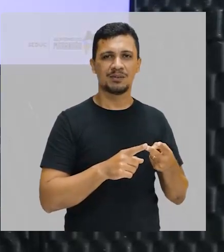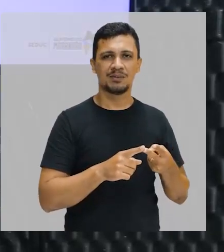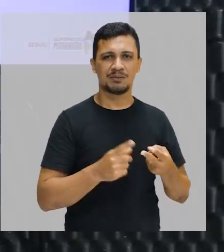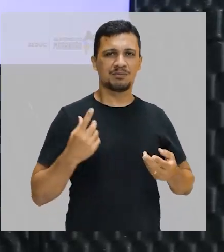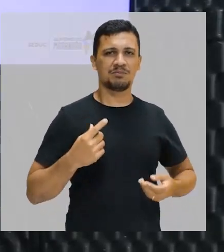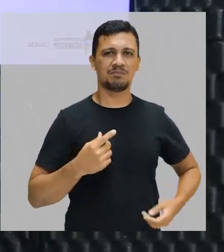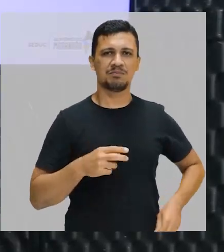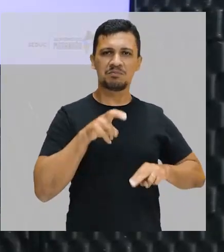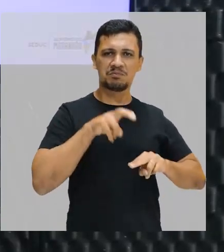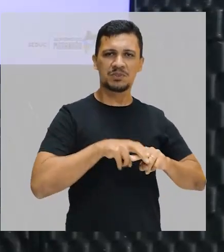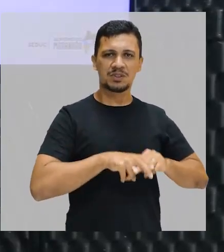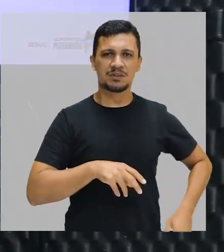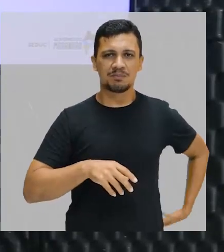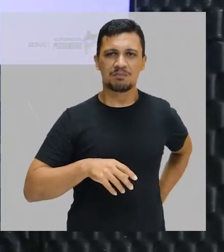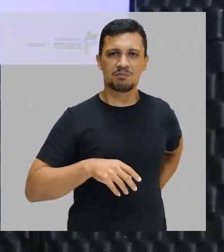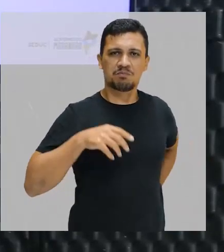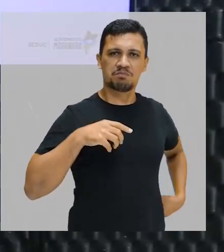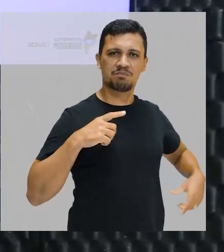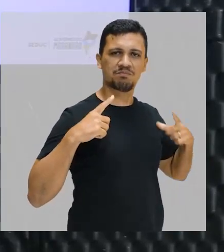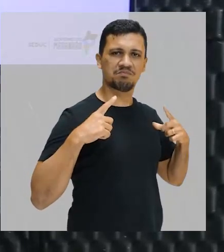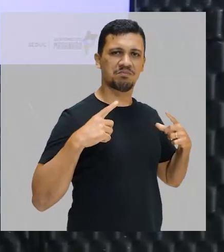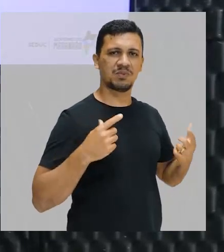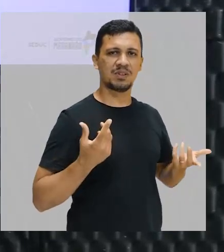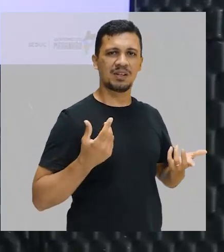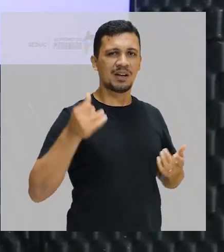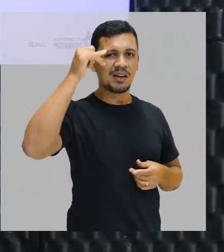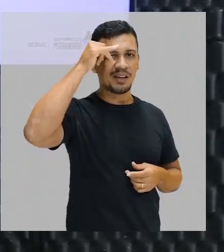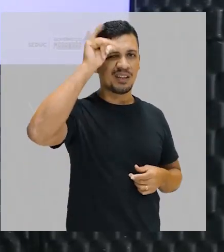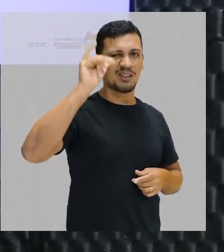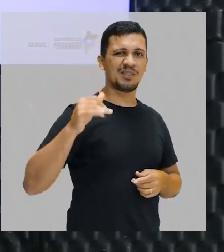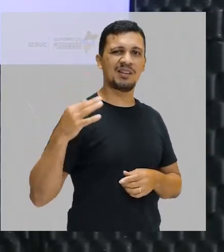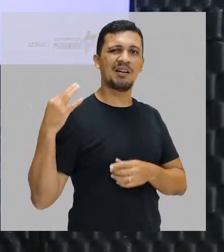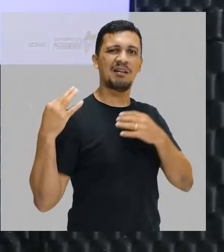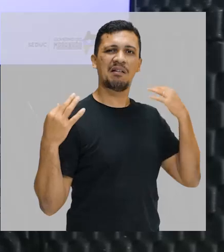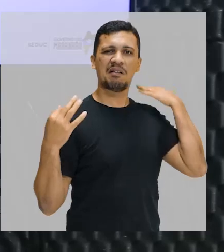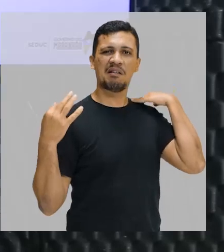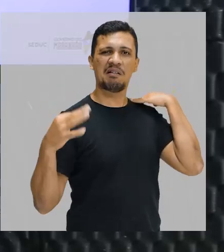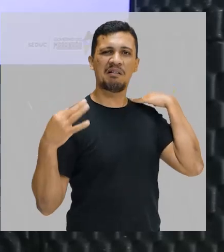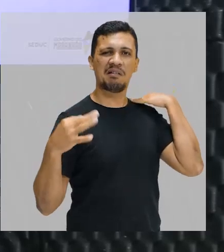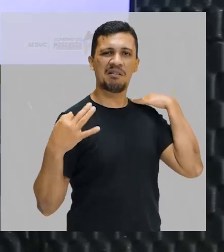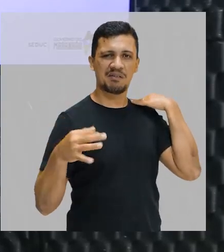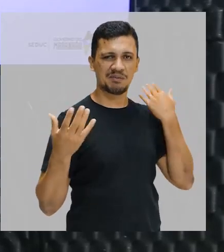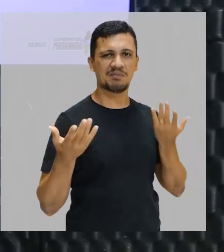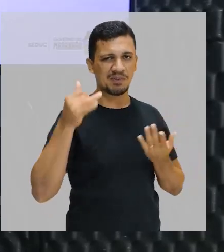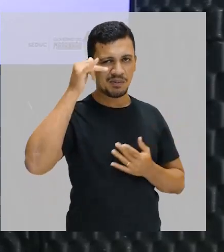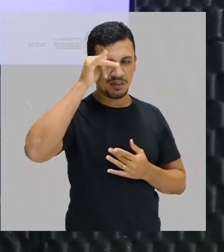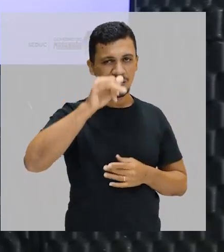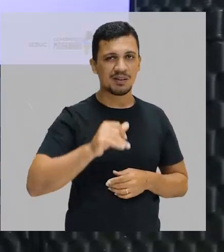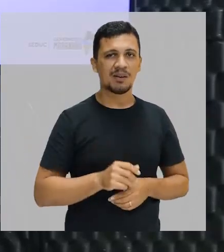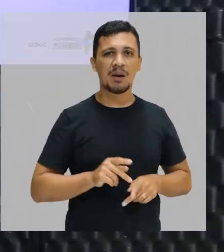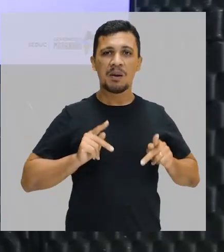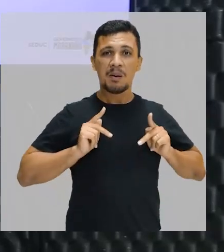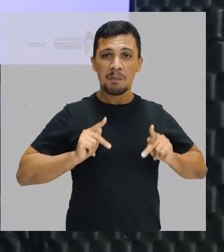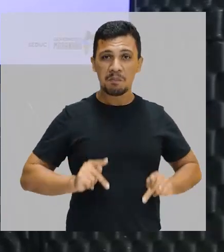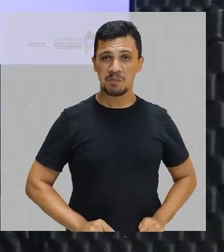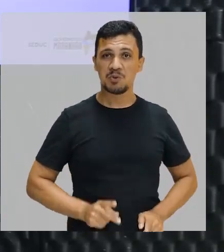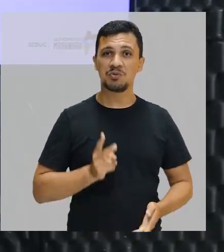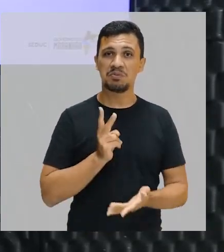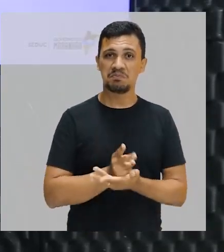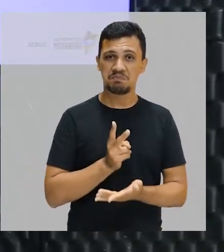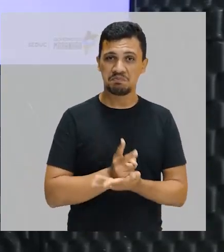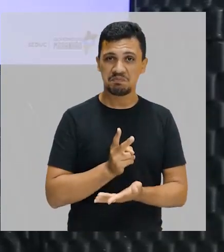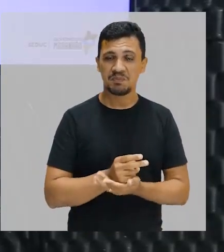cadeira direitinho para evitar esse tipo de desconforto, ok? Vamos manter a postura, certo?